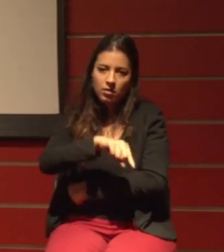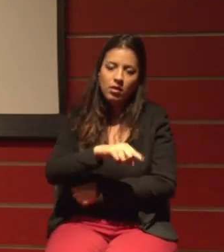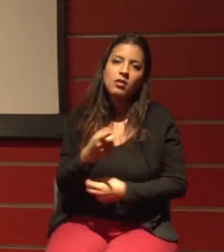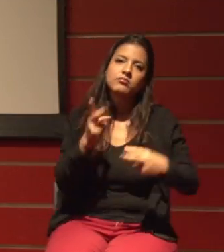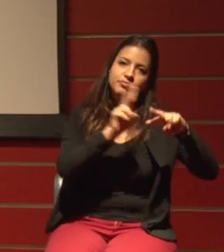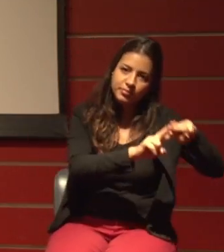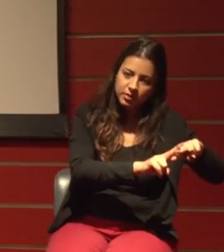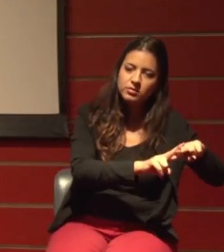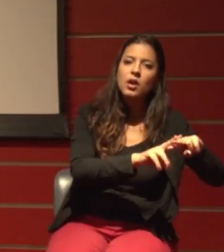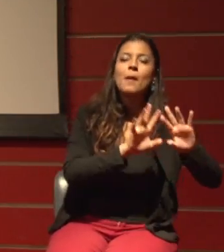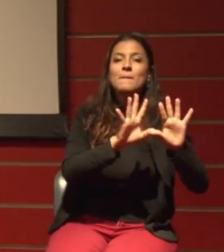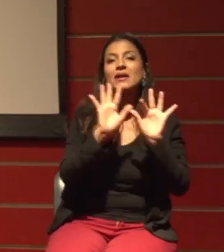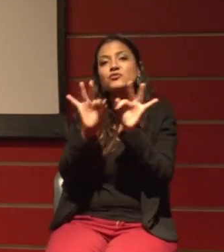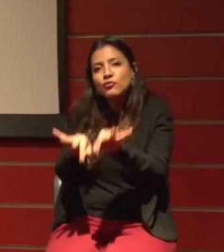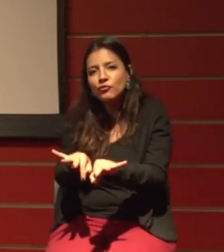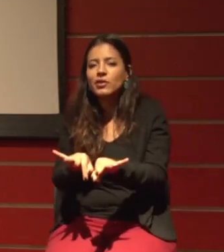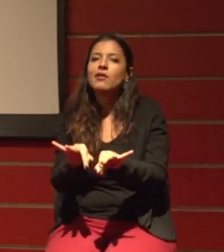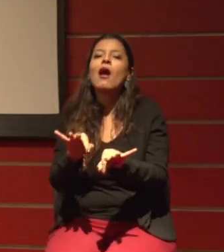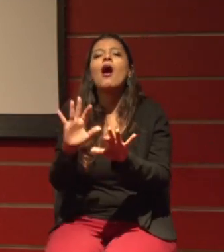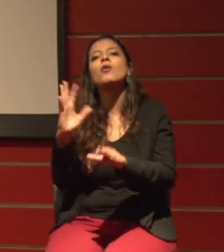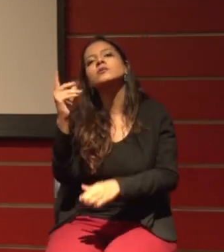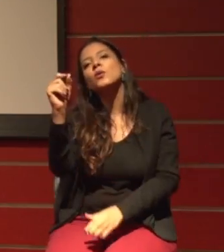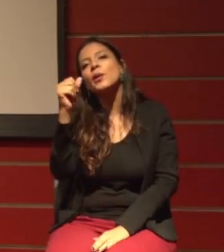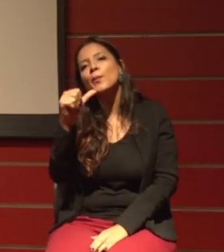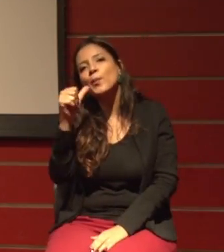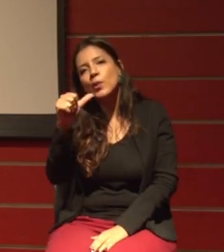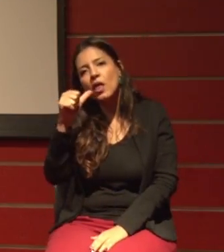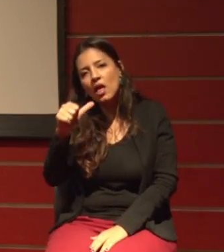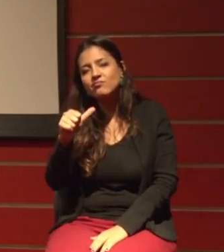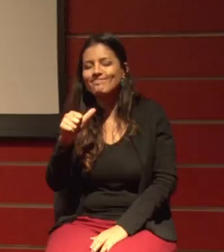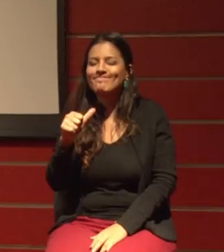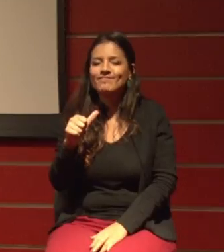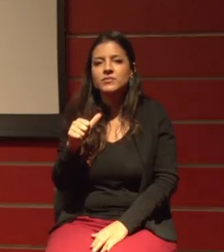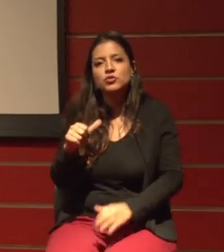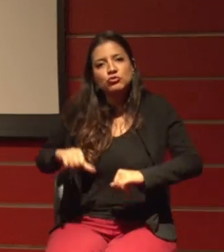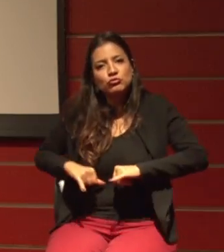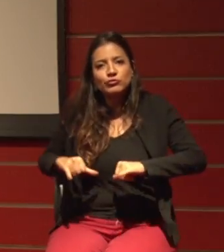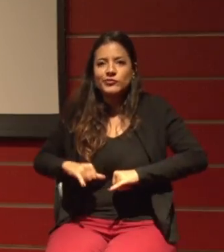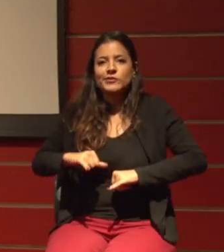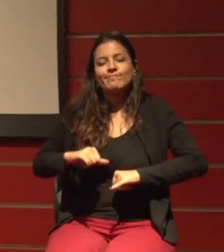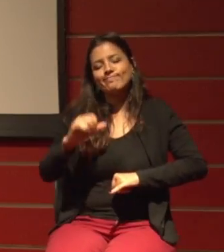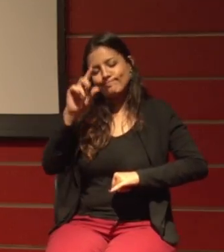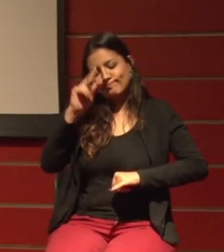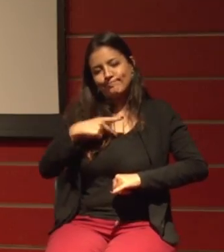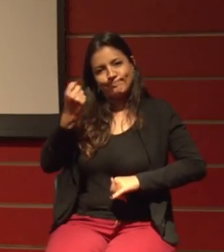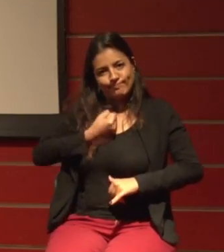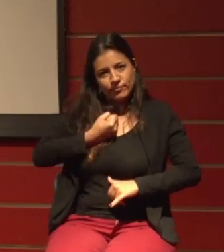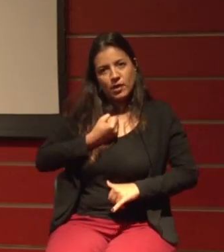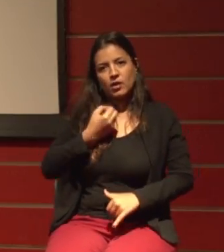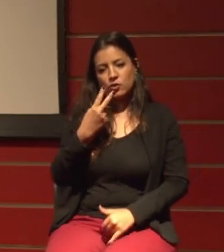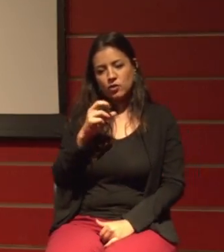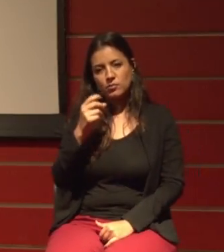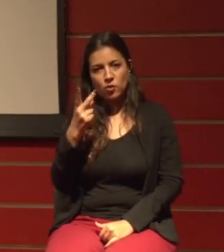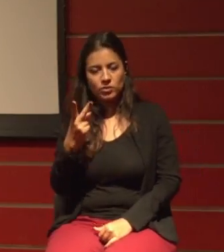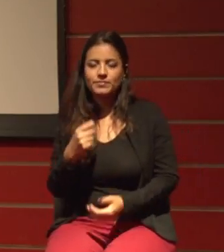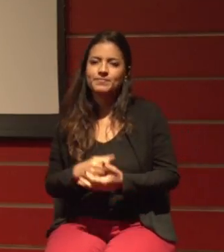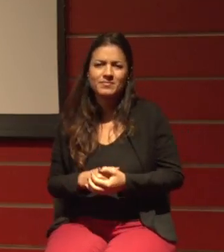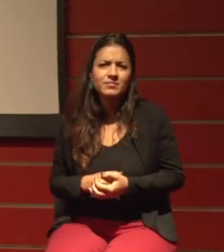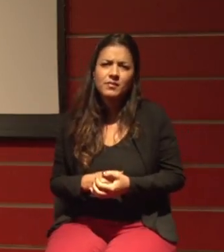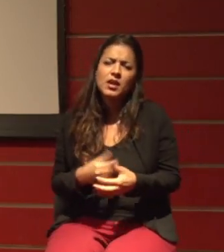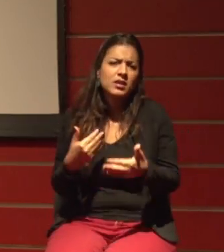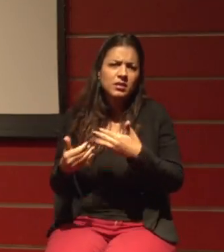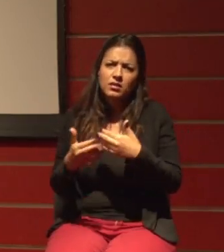culminou fora dos tribunais com suicídio da vítima em 2012 independente da responsabilidade de Parker o lamentável